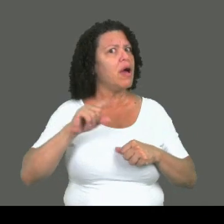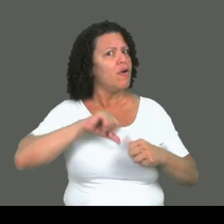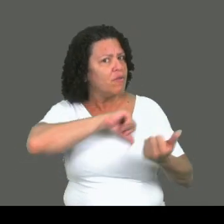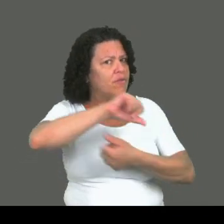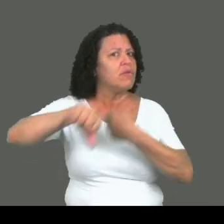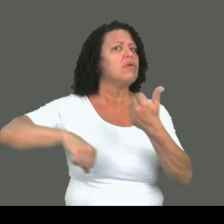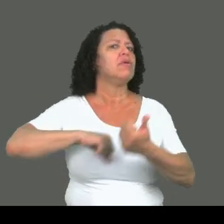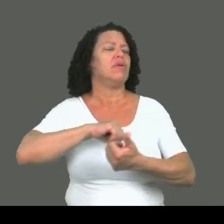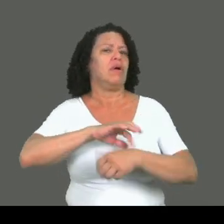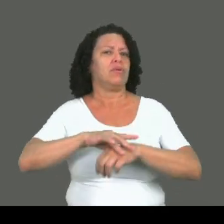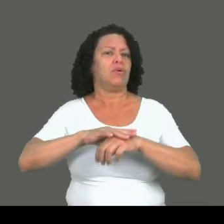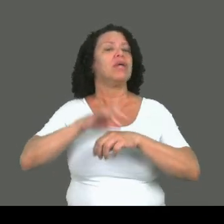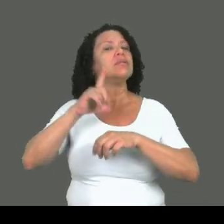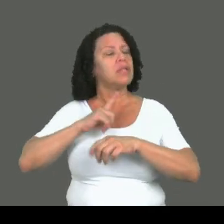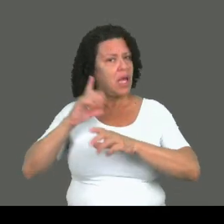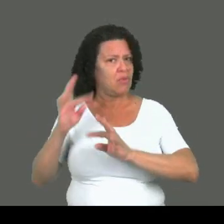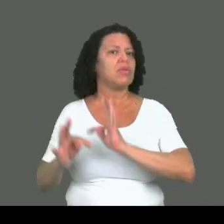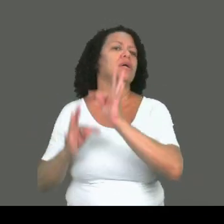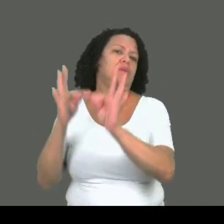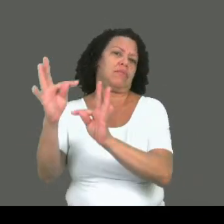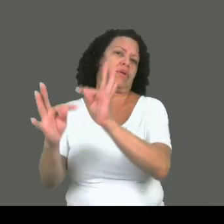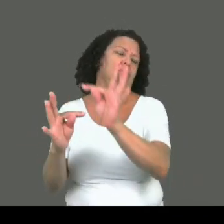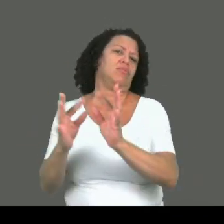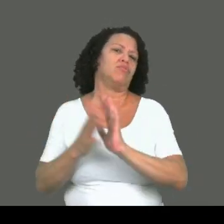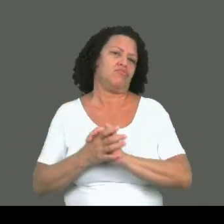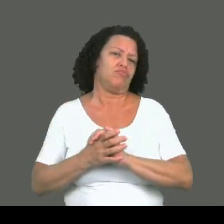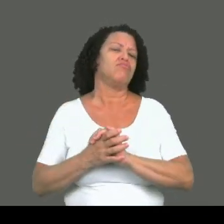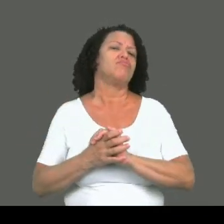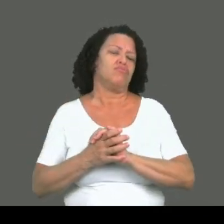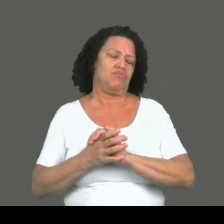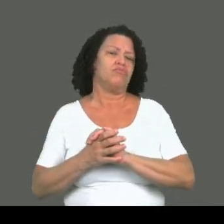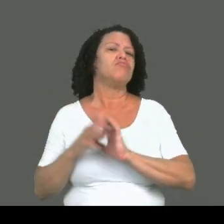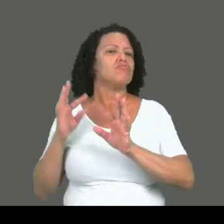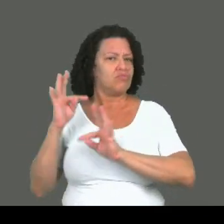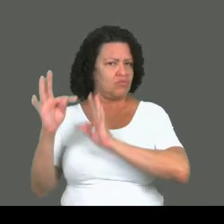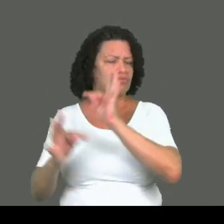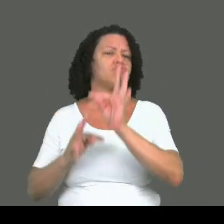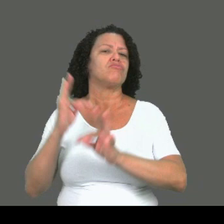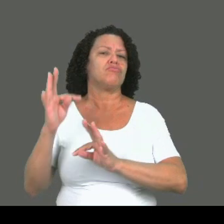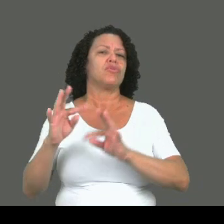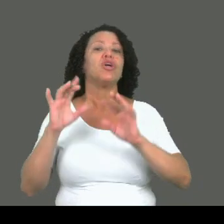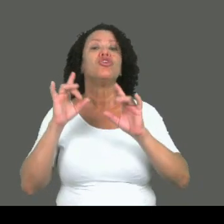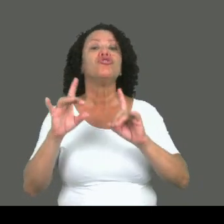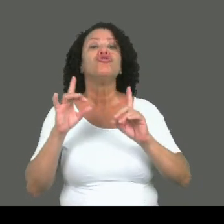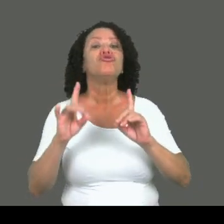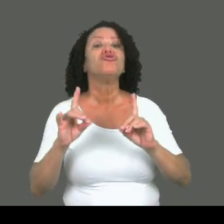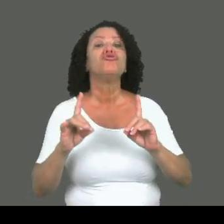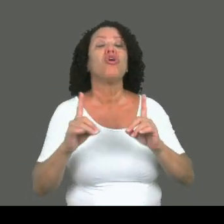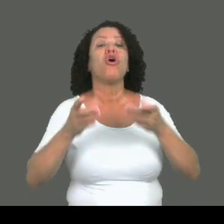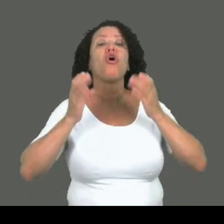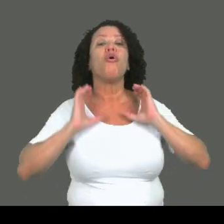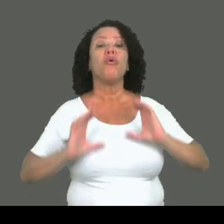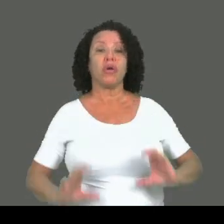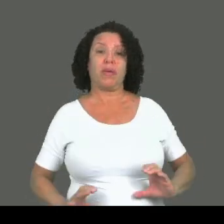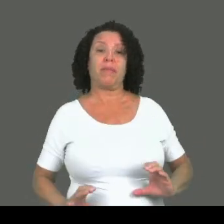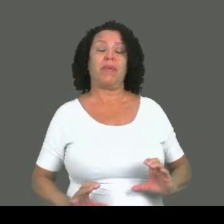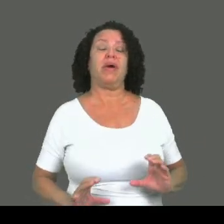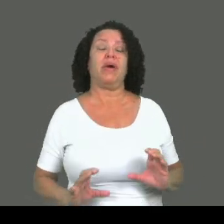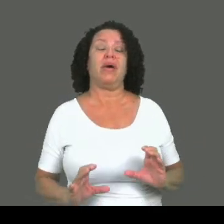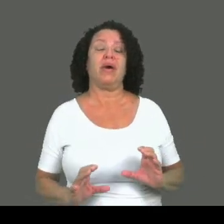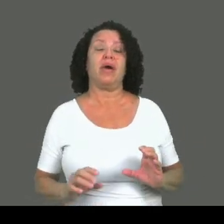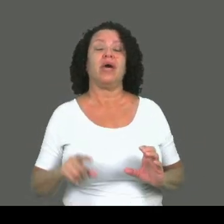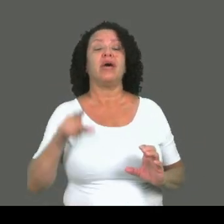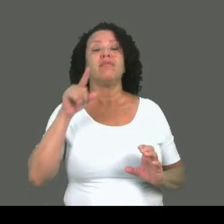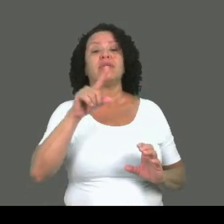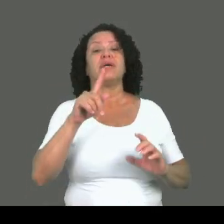O tratamento para ansiedade é um tratamento multidisciplinar, né? Não basta que a gente foque assim,